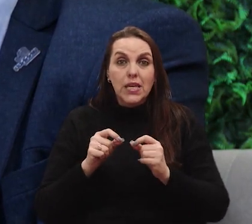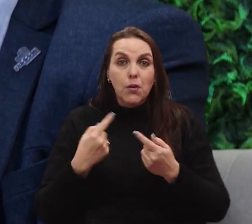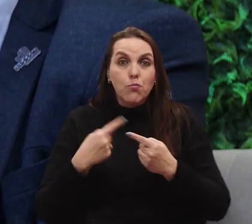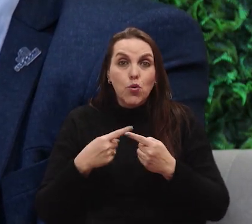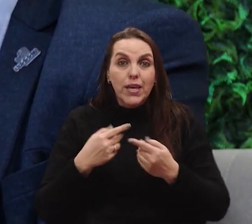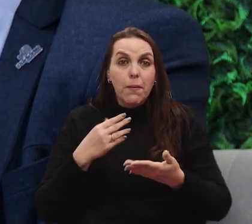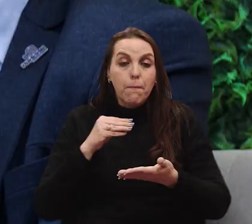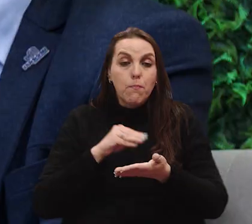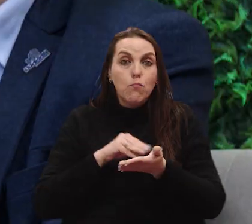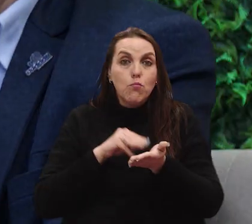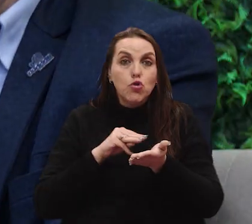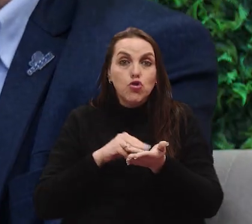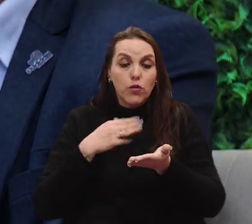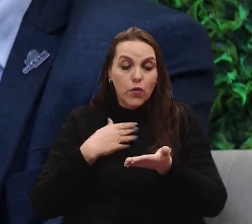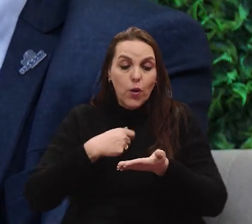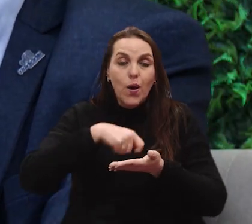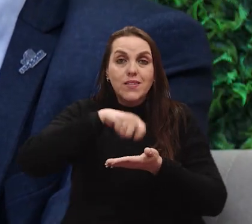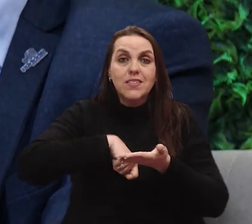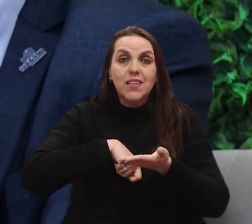Dagoberto a assinar?